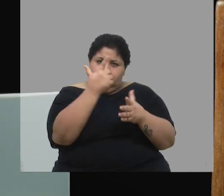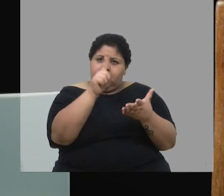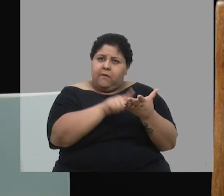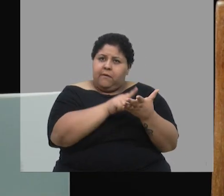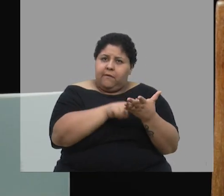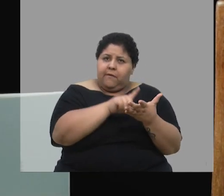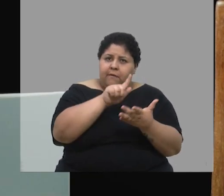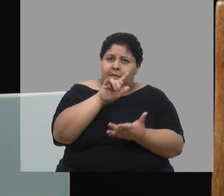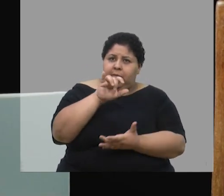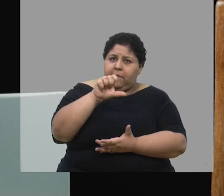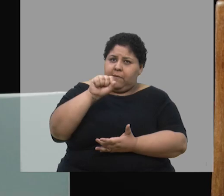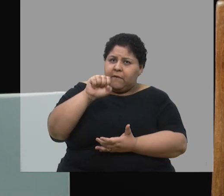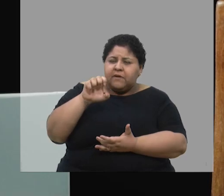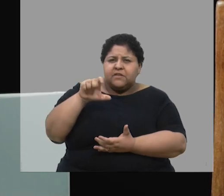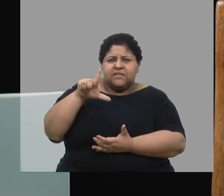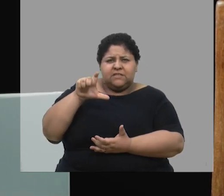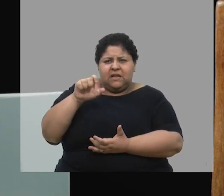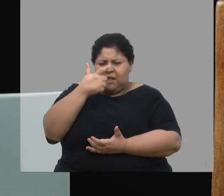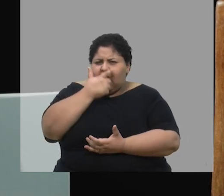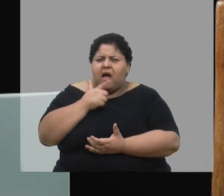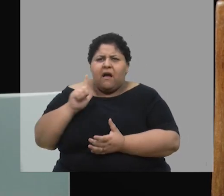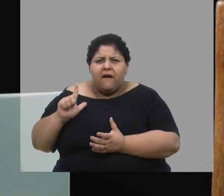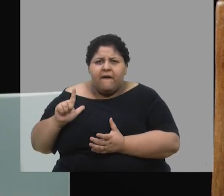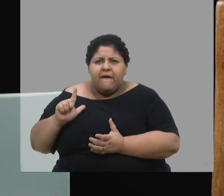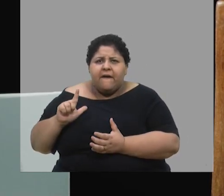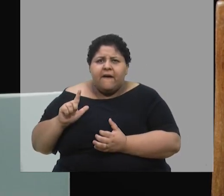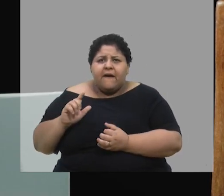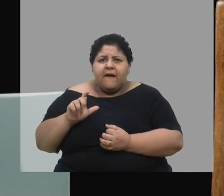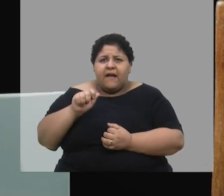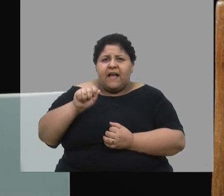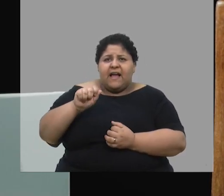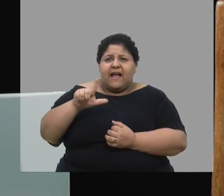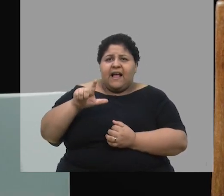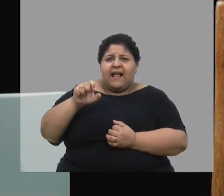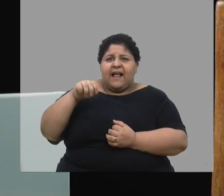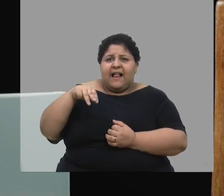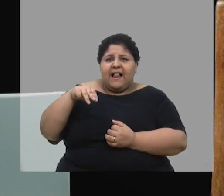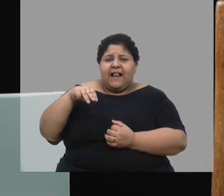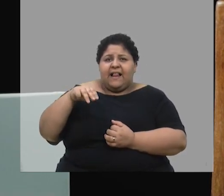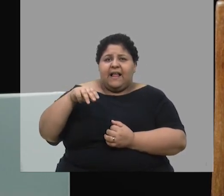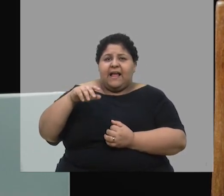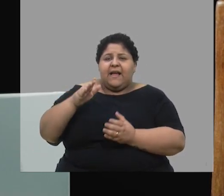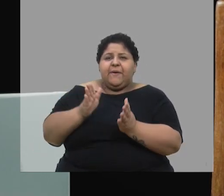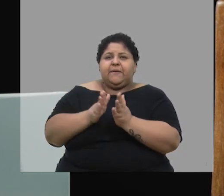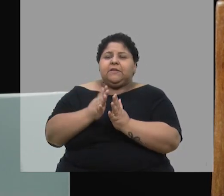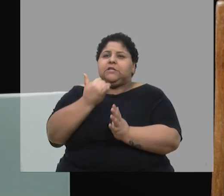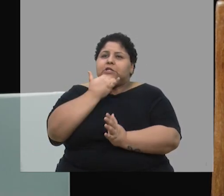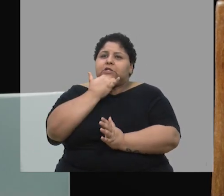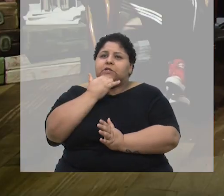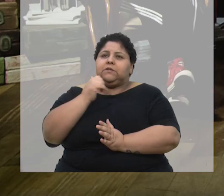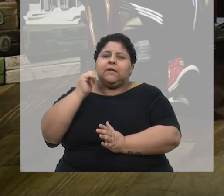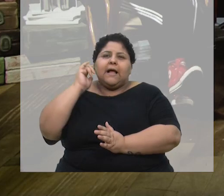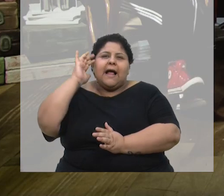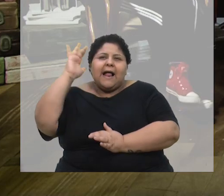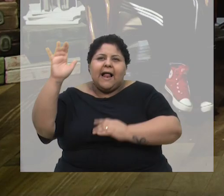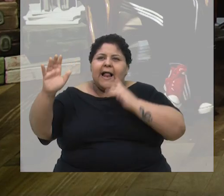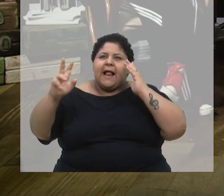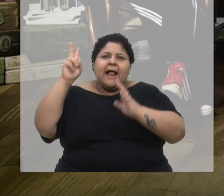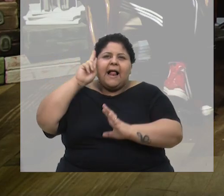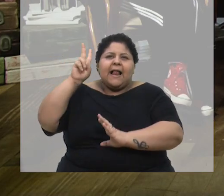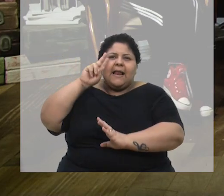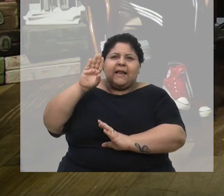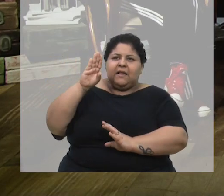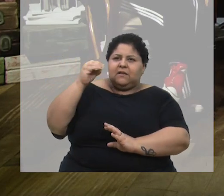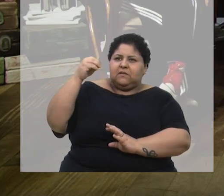uma das escritoras que lançou o livro agora é a Gisela Cardoso, se não me engano, que é A Lenda da Bombacha. Ontem, né? Ontem, A Lenda